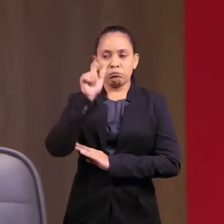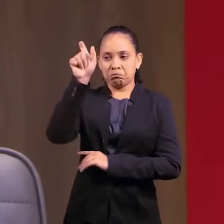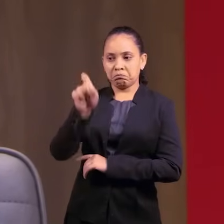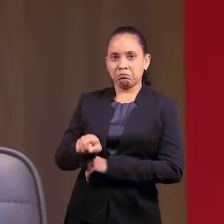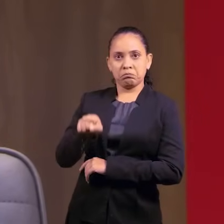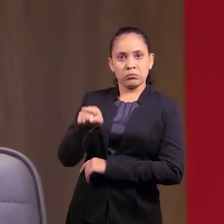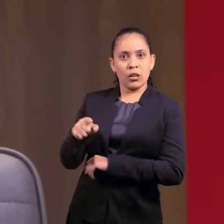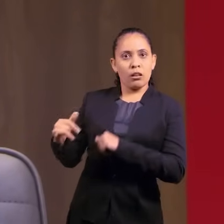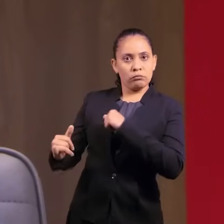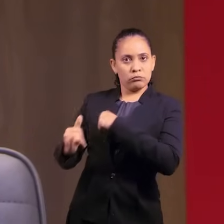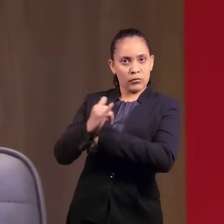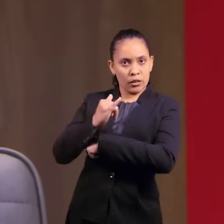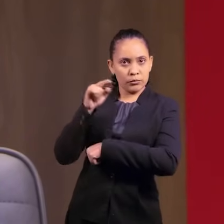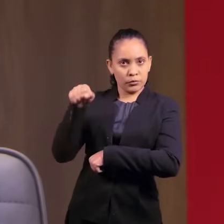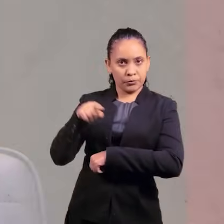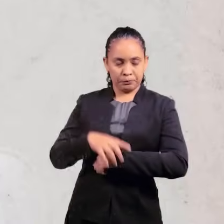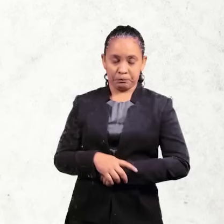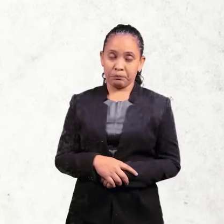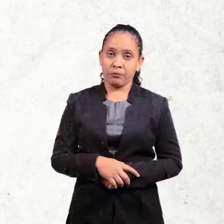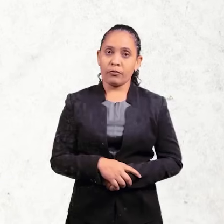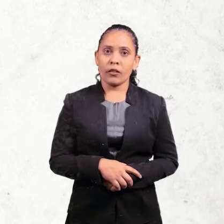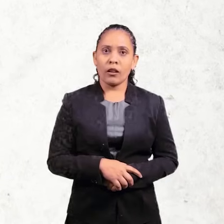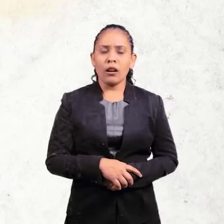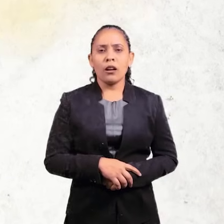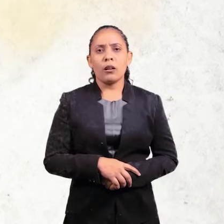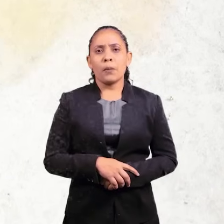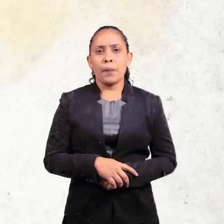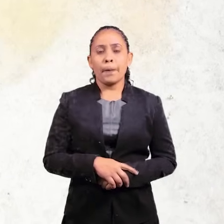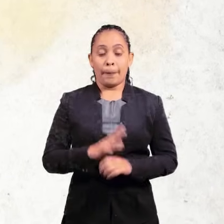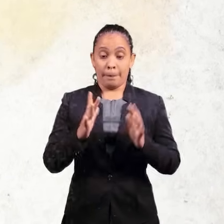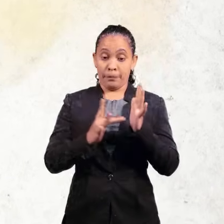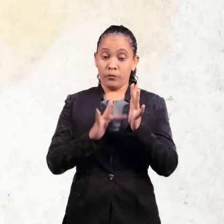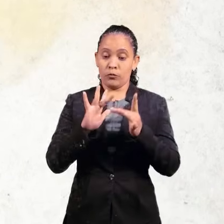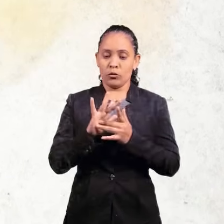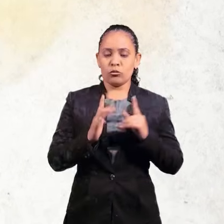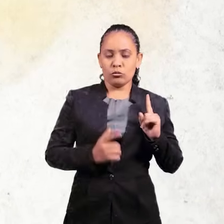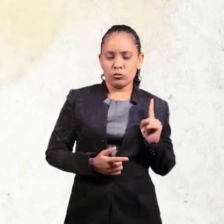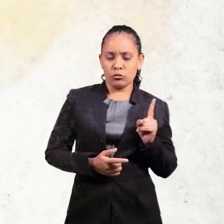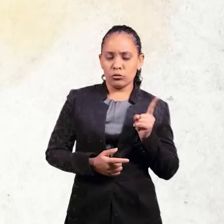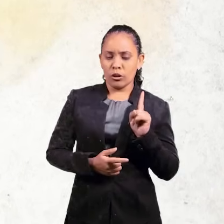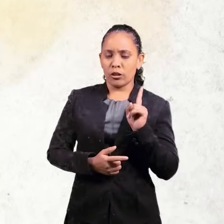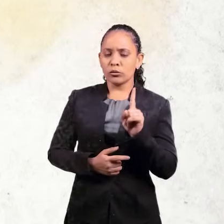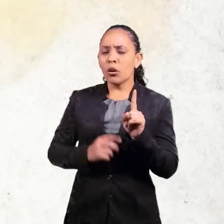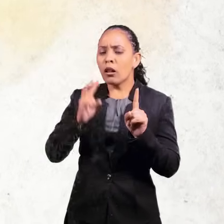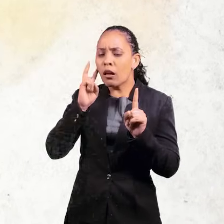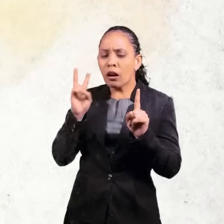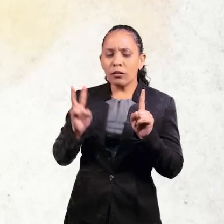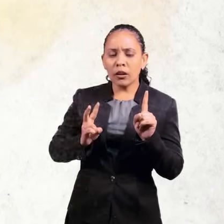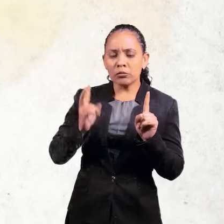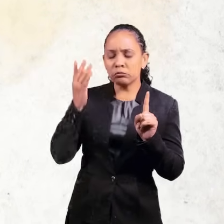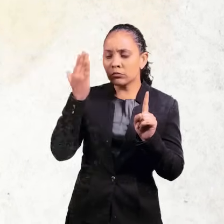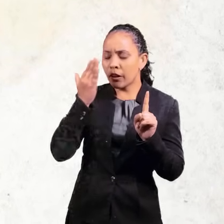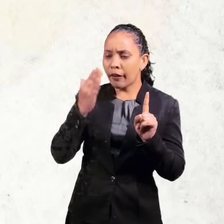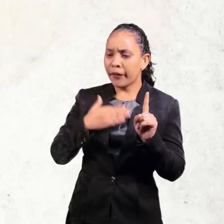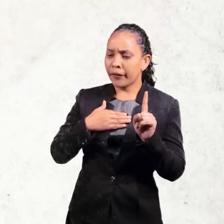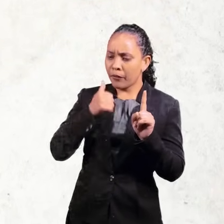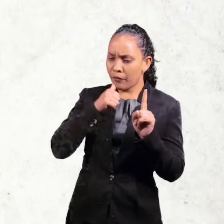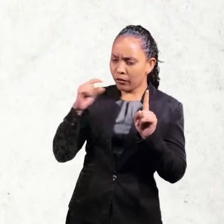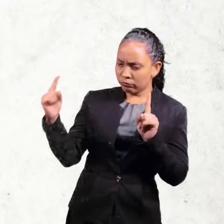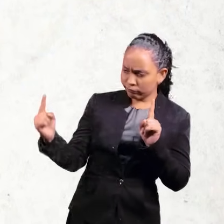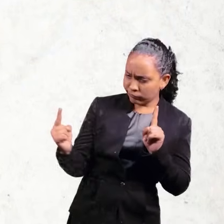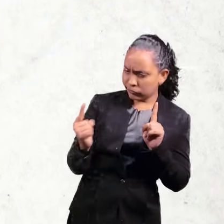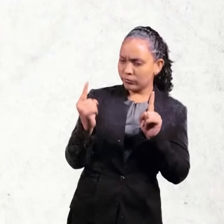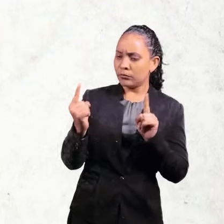adultério. E a palavra fala assim: e endireitando-se Jesus e não vendo ninguém mais do que a mulher,